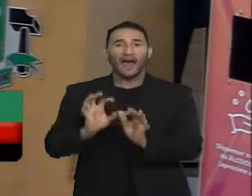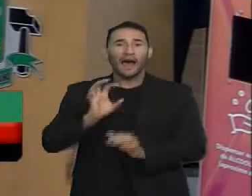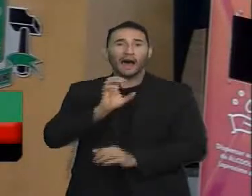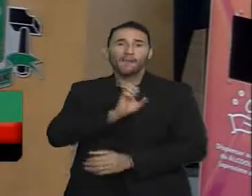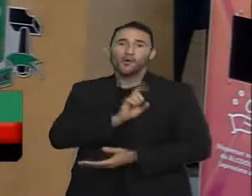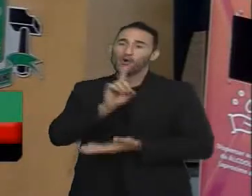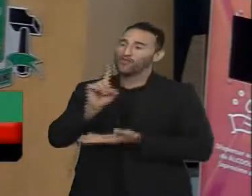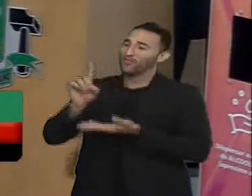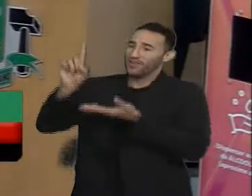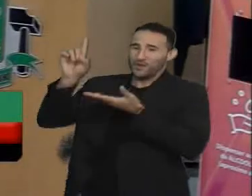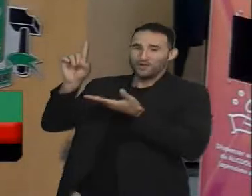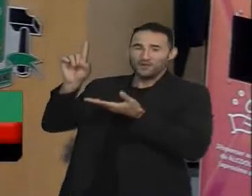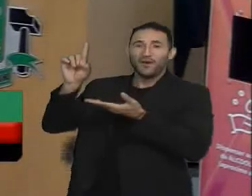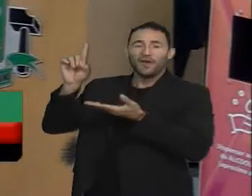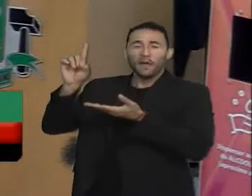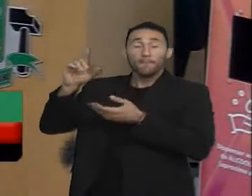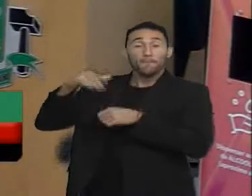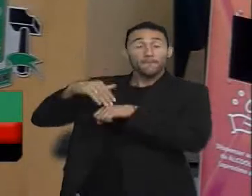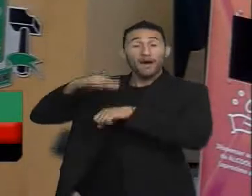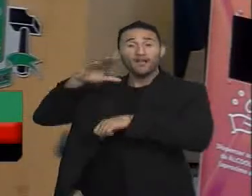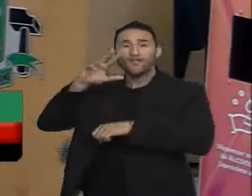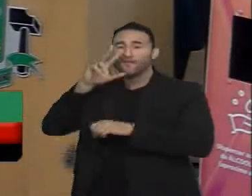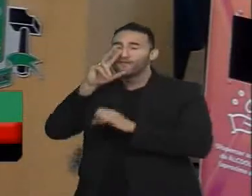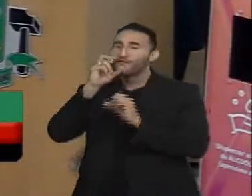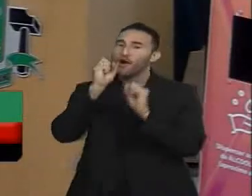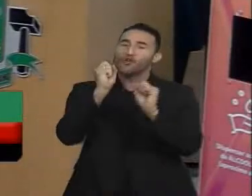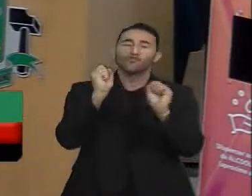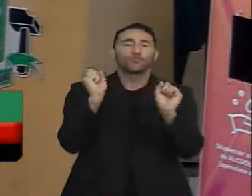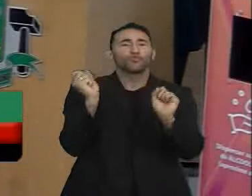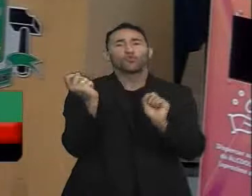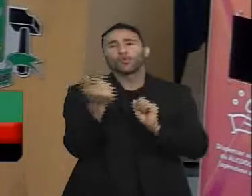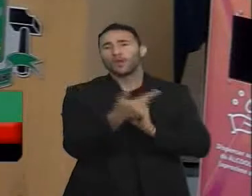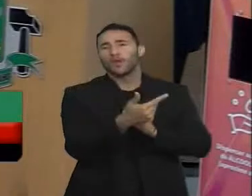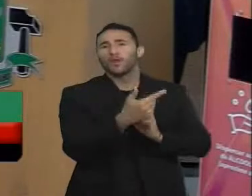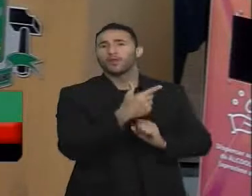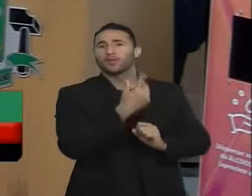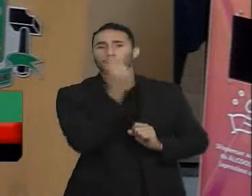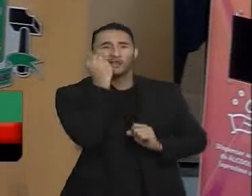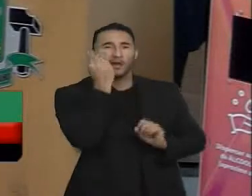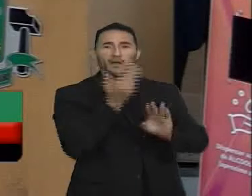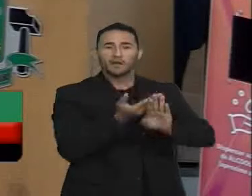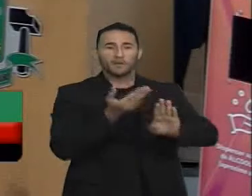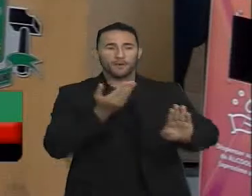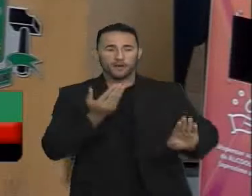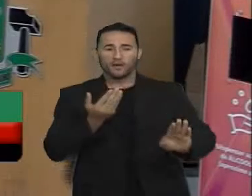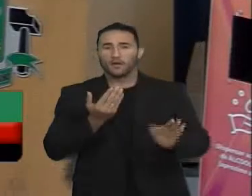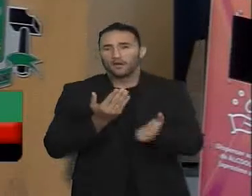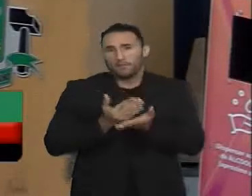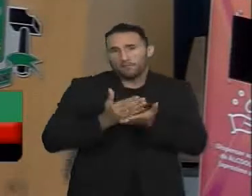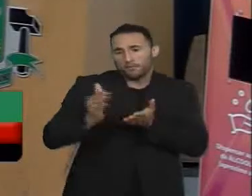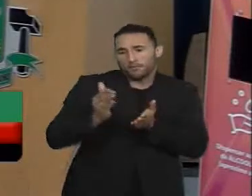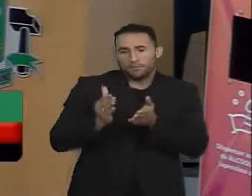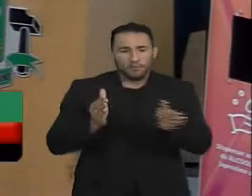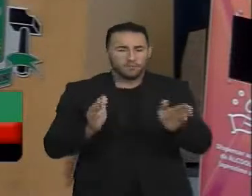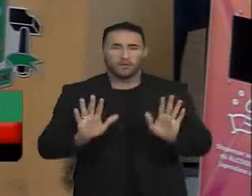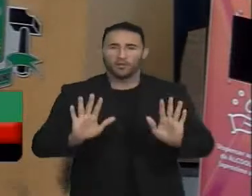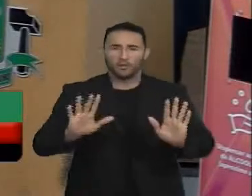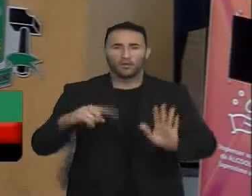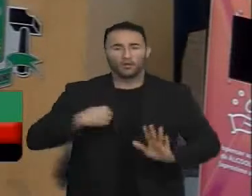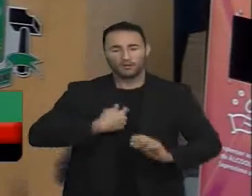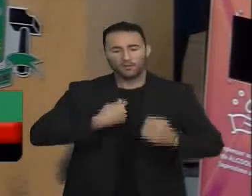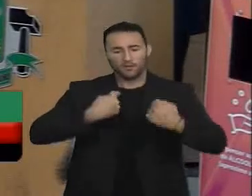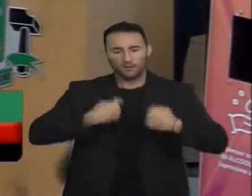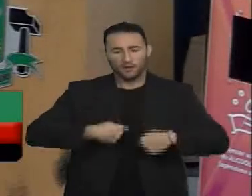Deus, é muito mais forte do que aquilo que tenta nos separar. Então, nós precisamos agir com respeito e